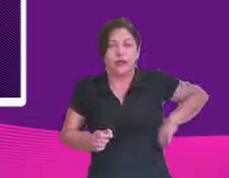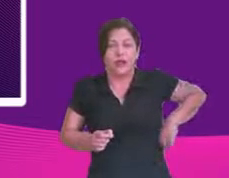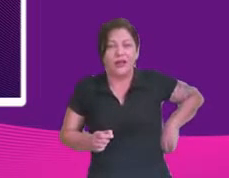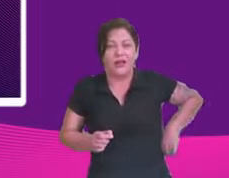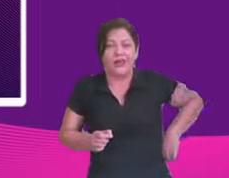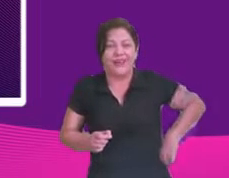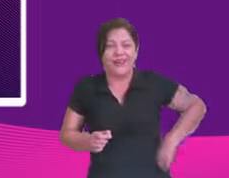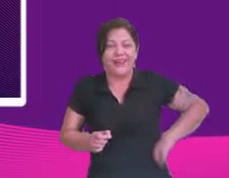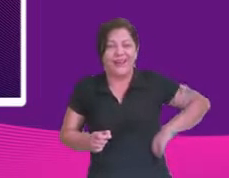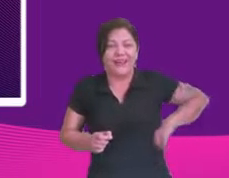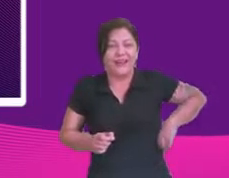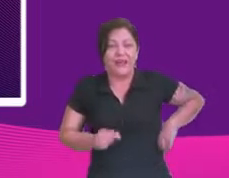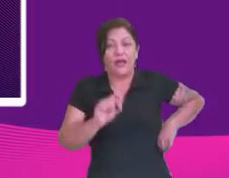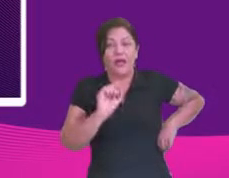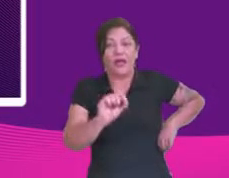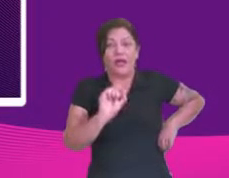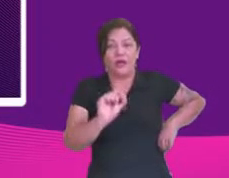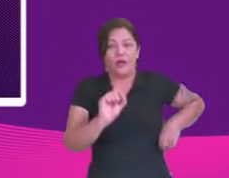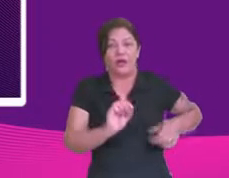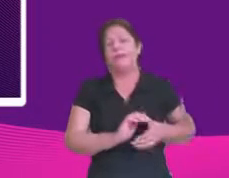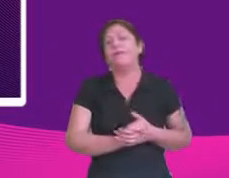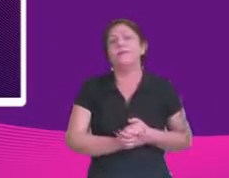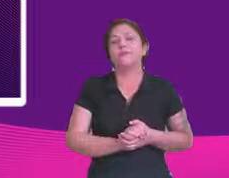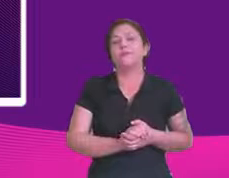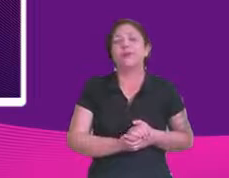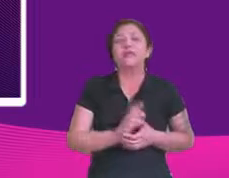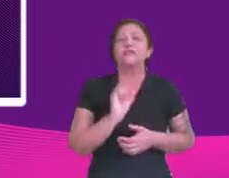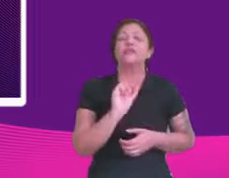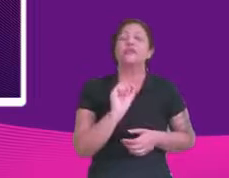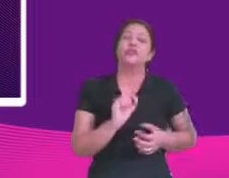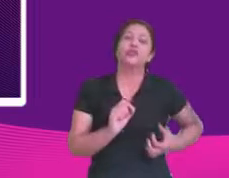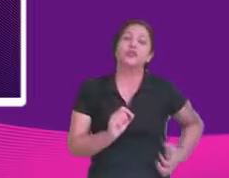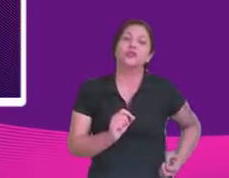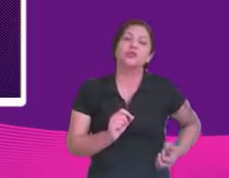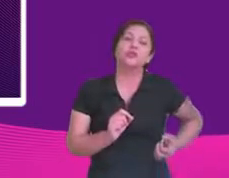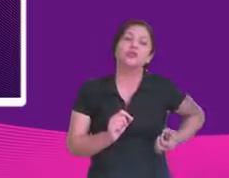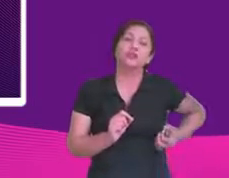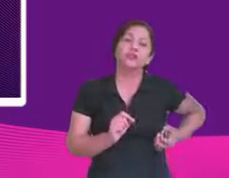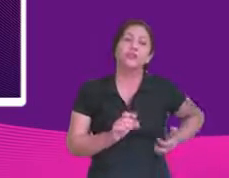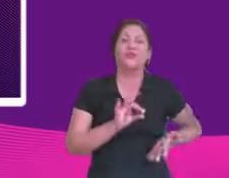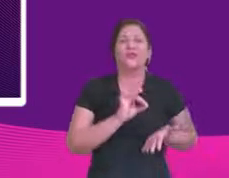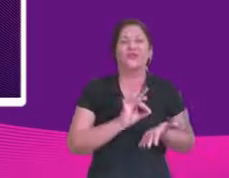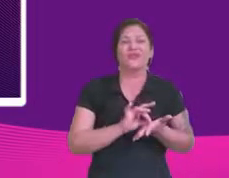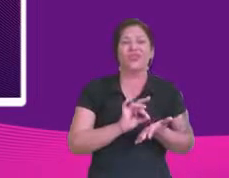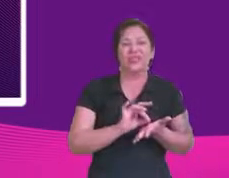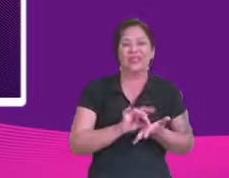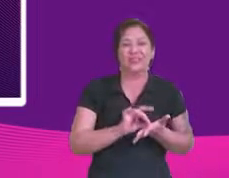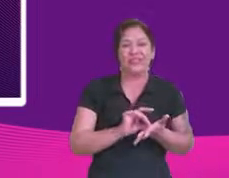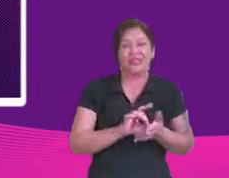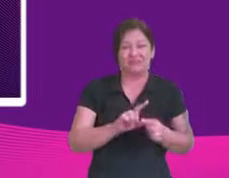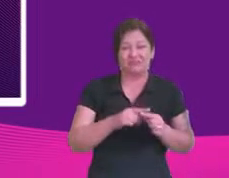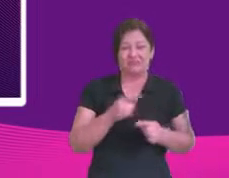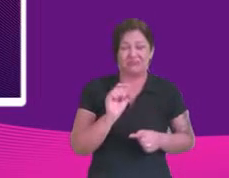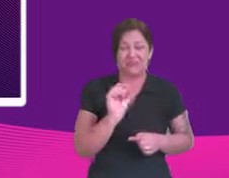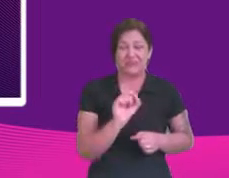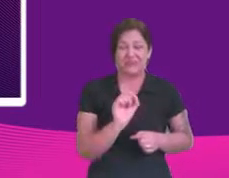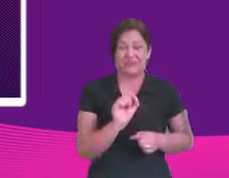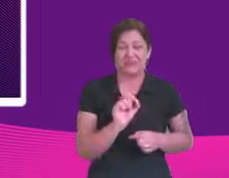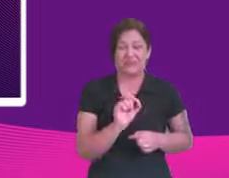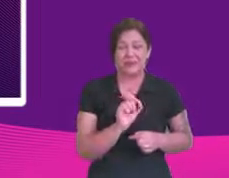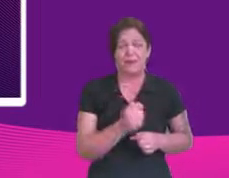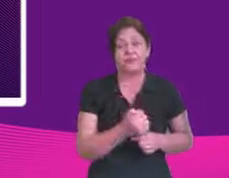com esse diagnóstico de um tumor mucinoso de provável origem apendicular de baixo